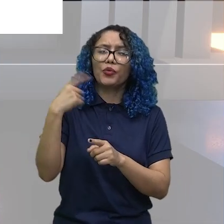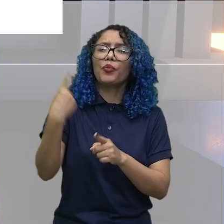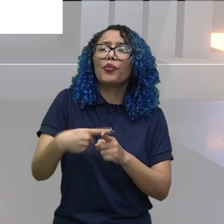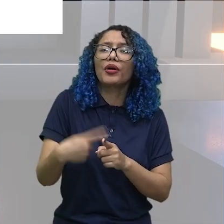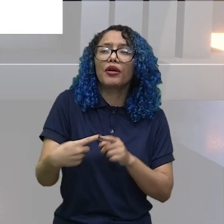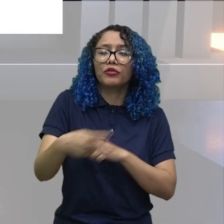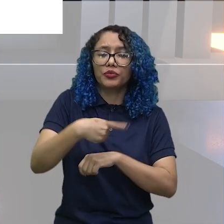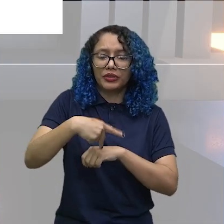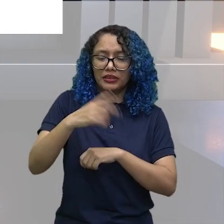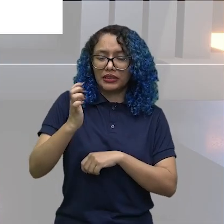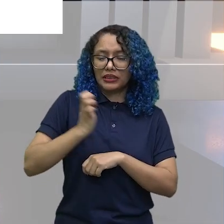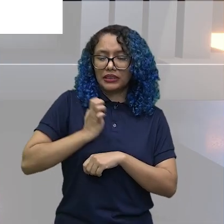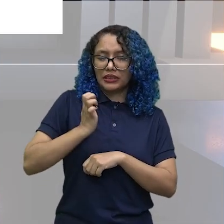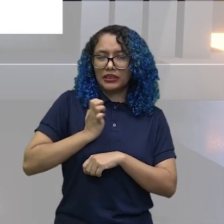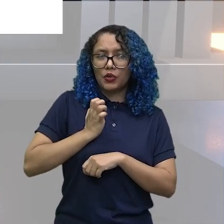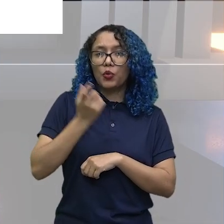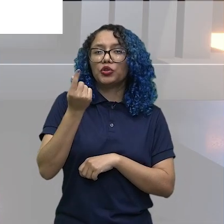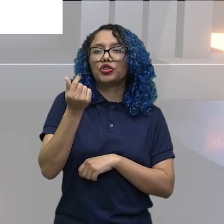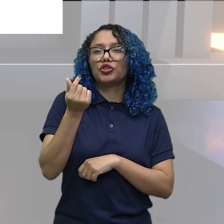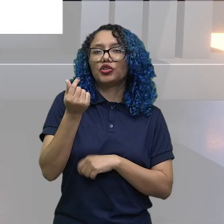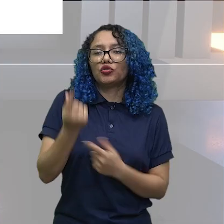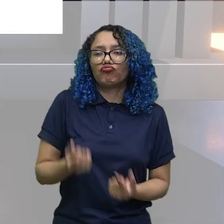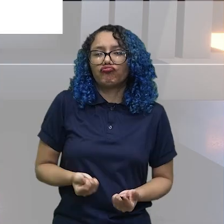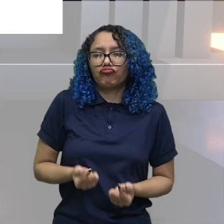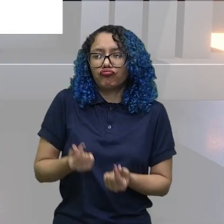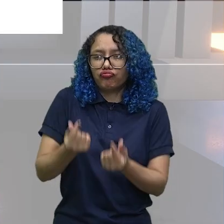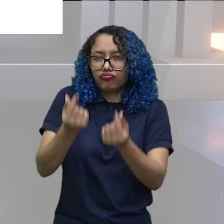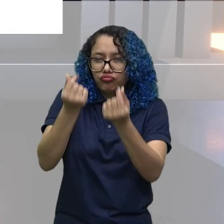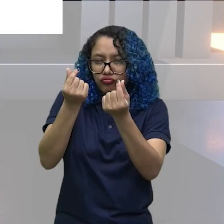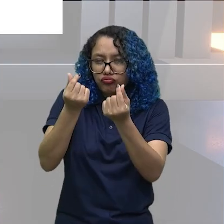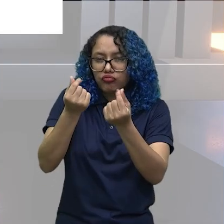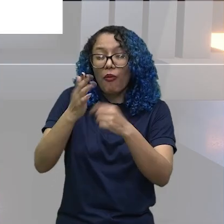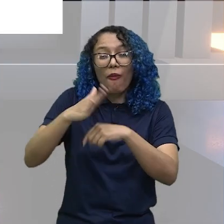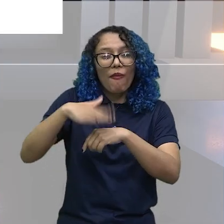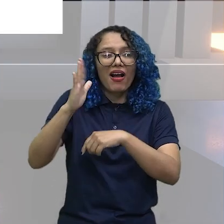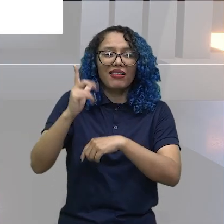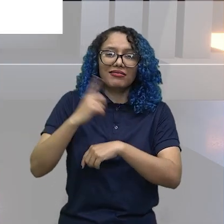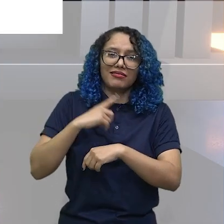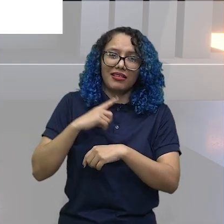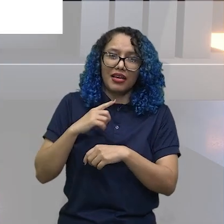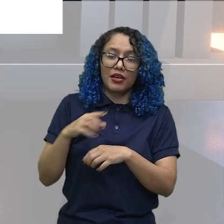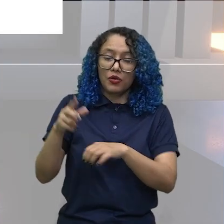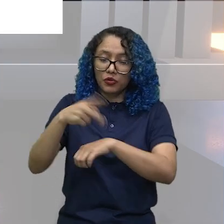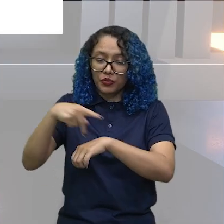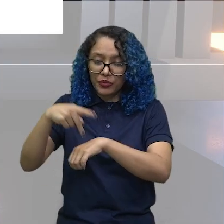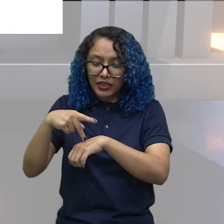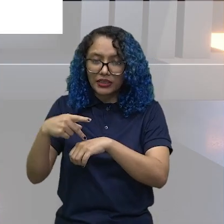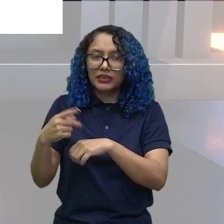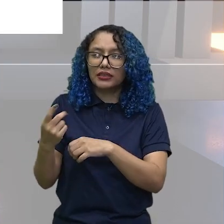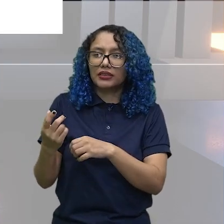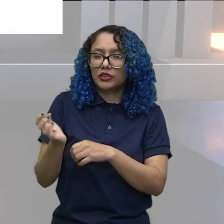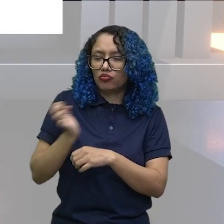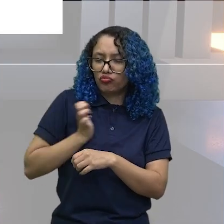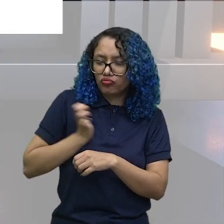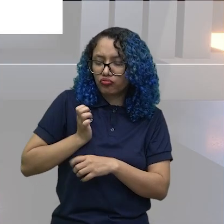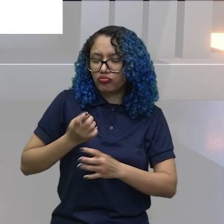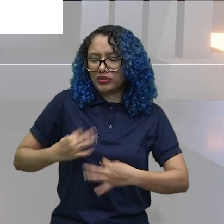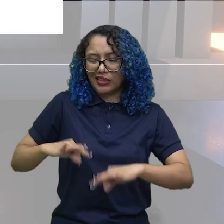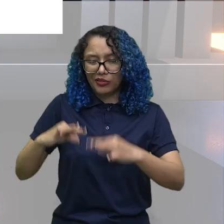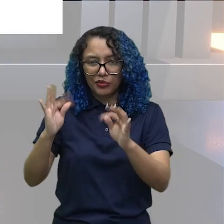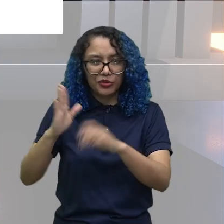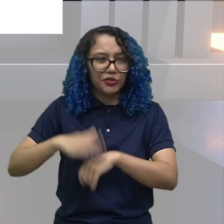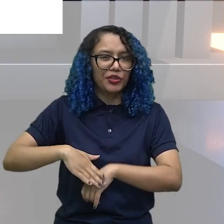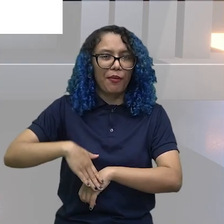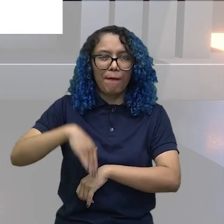ricos concentram mais capital. Capital é dinheiro, tá? Os países ricos detêm mais tecnologia.